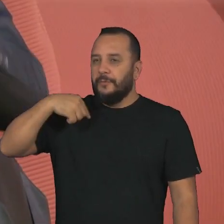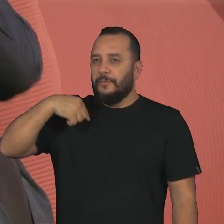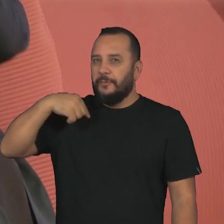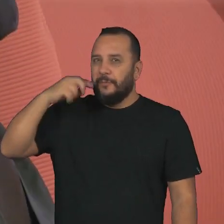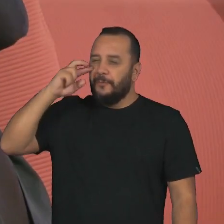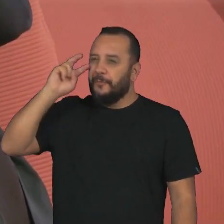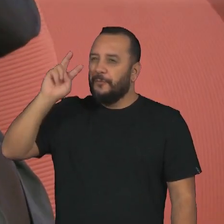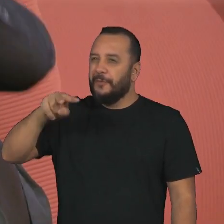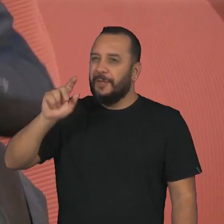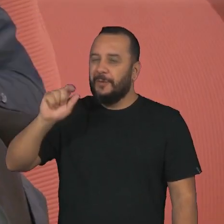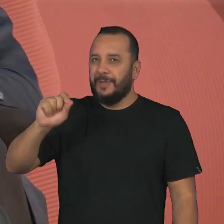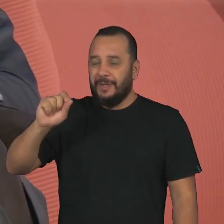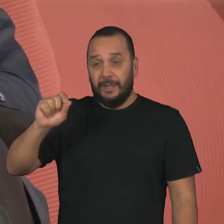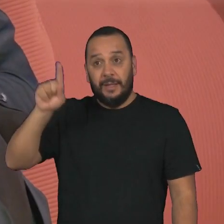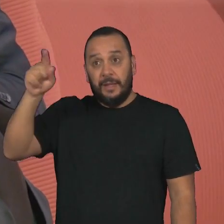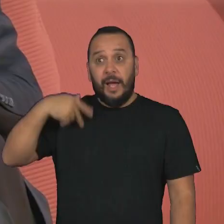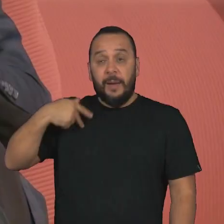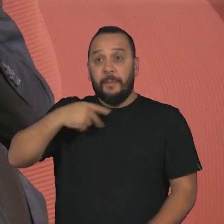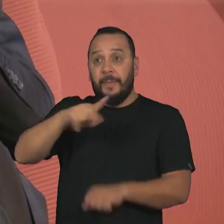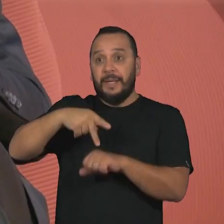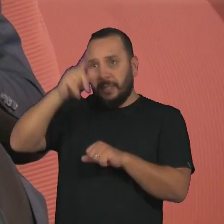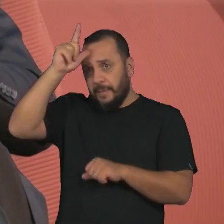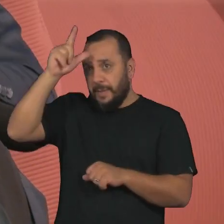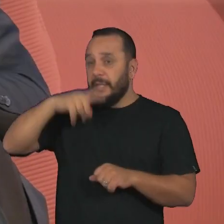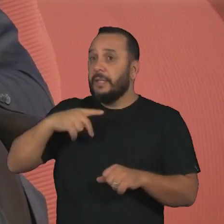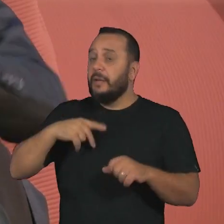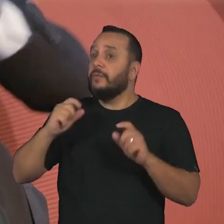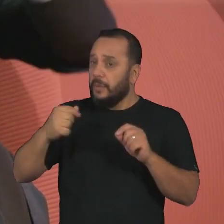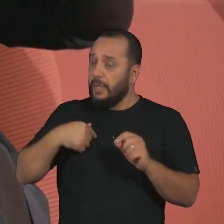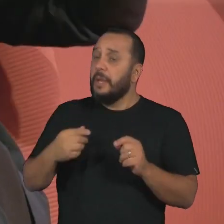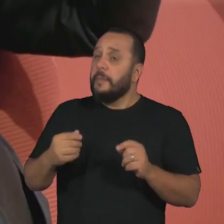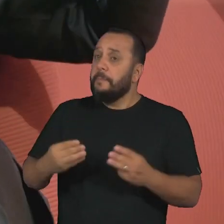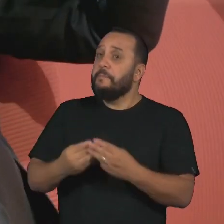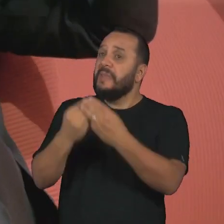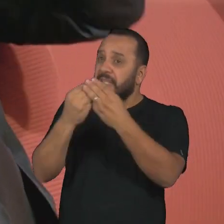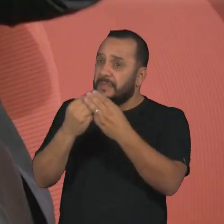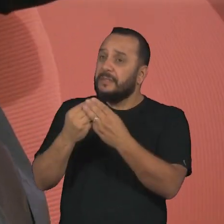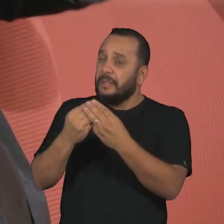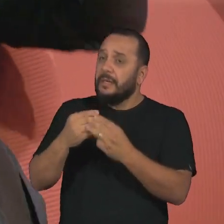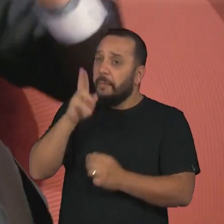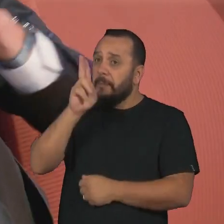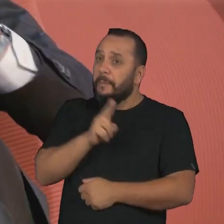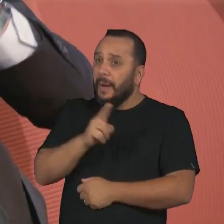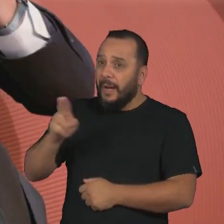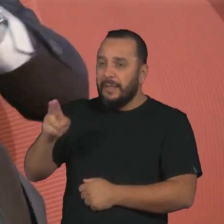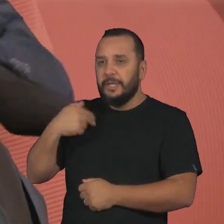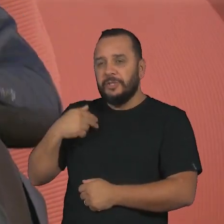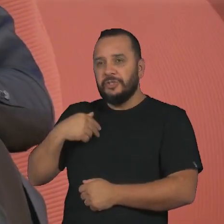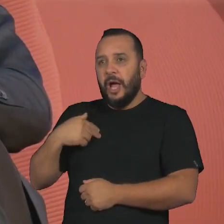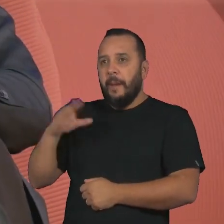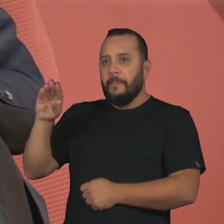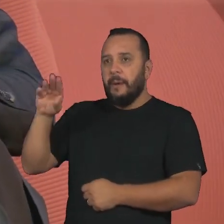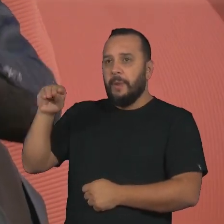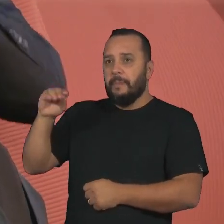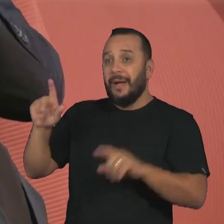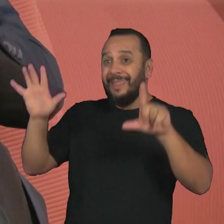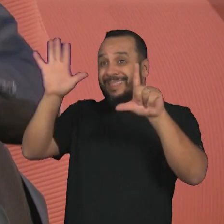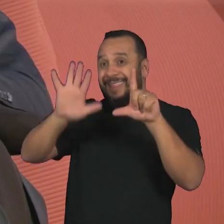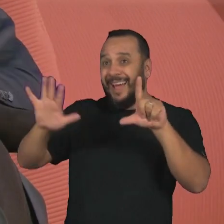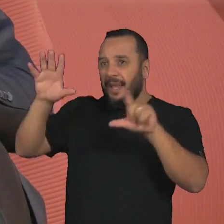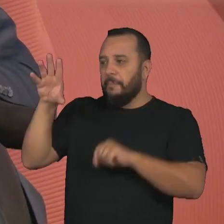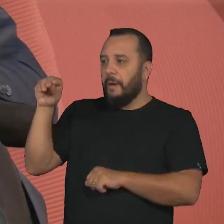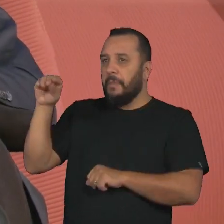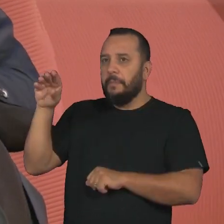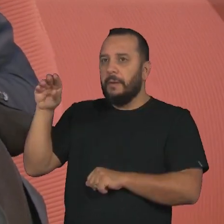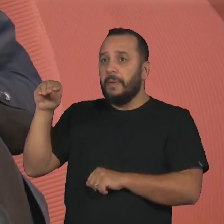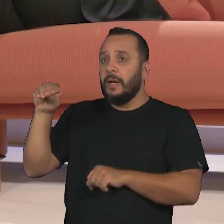teve o primeiro sermão na Alemanha, que foi inteligência artificial. Colocaram um telão, aí tinha um personagem lá, e